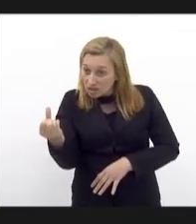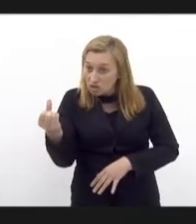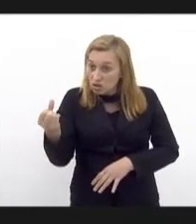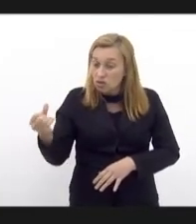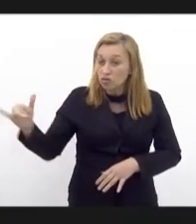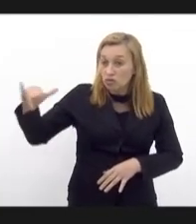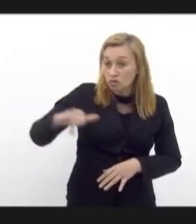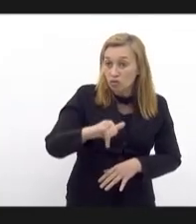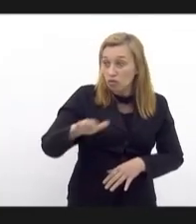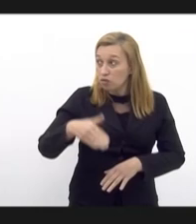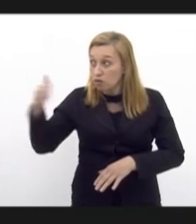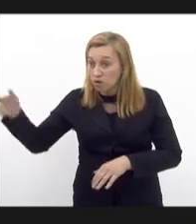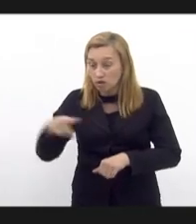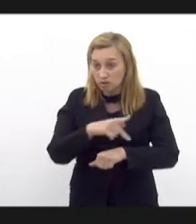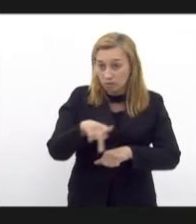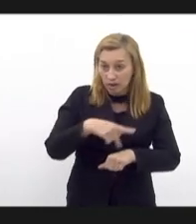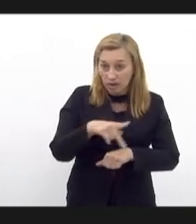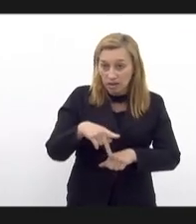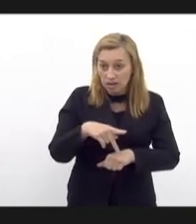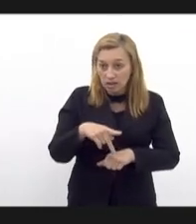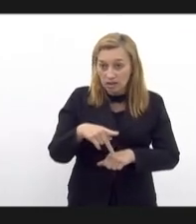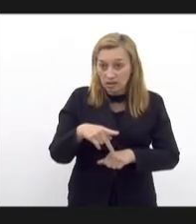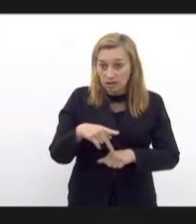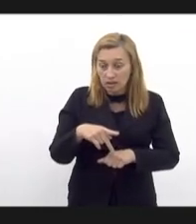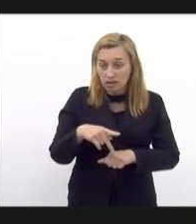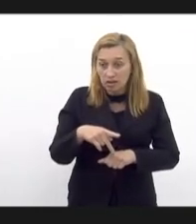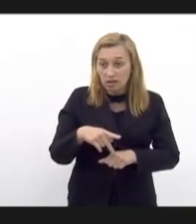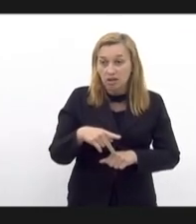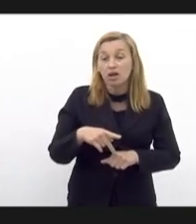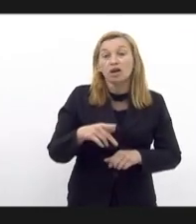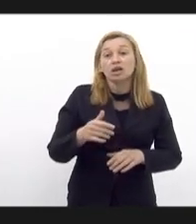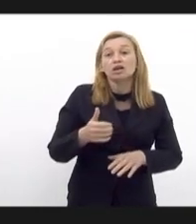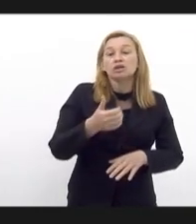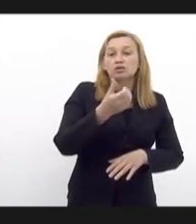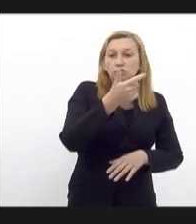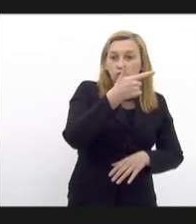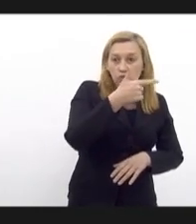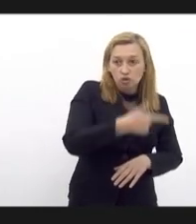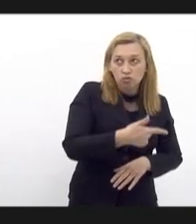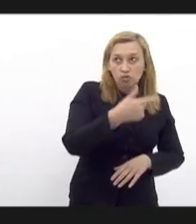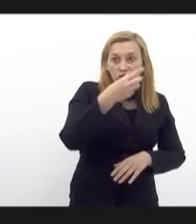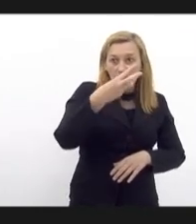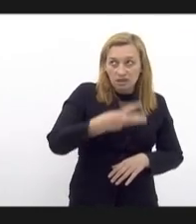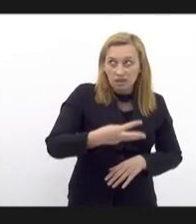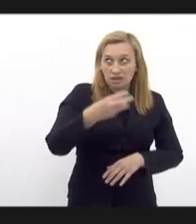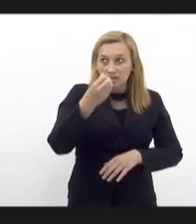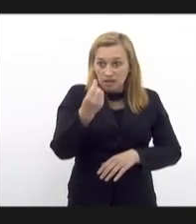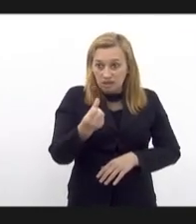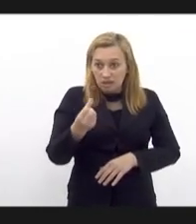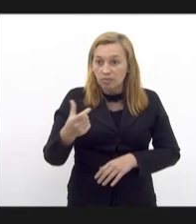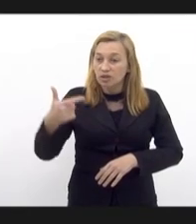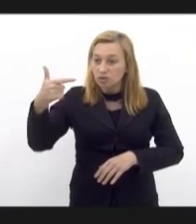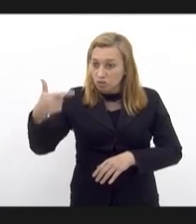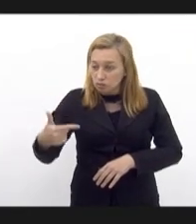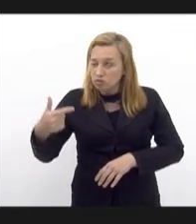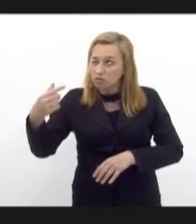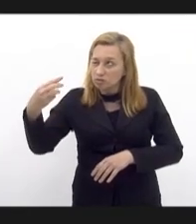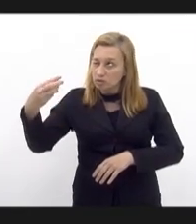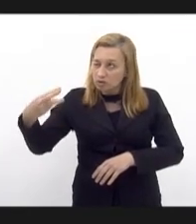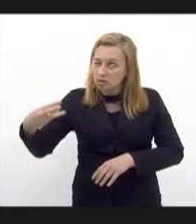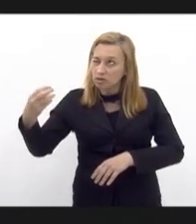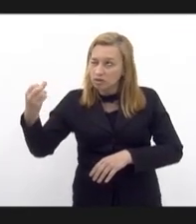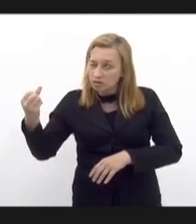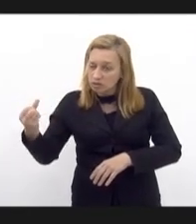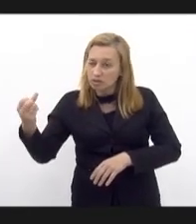voos internacionais mensal, ou seja, nós saímos de 2.360 para 356, né? Mas é claro que nós estamos no momento da